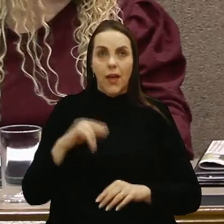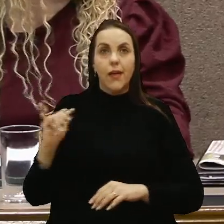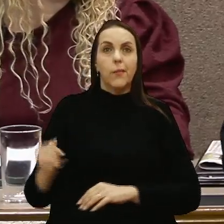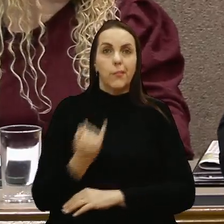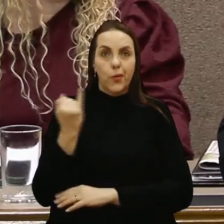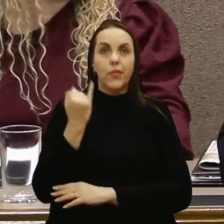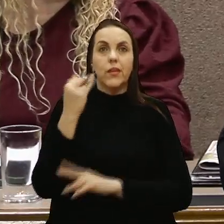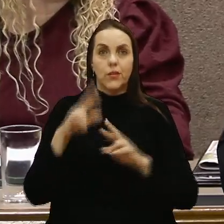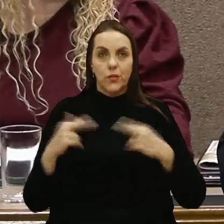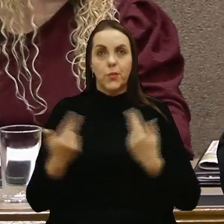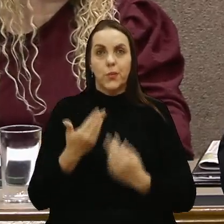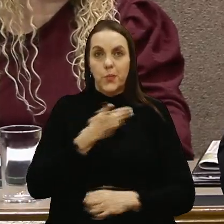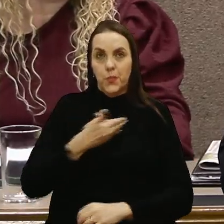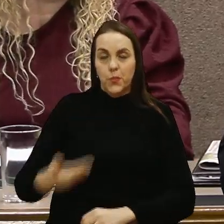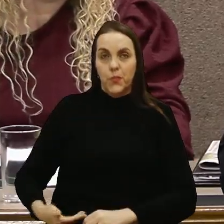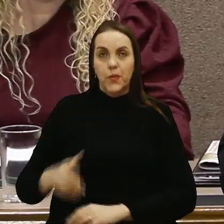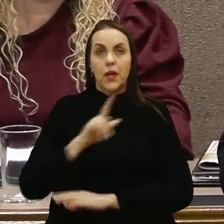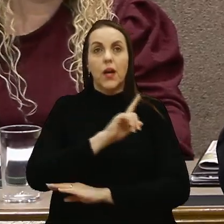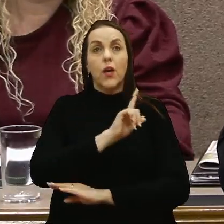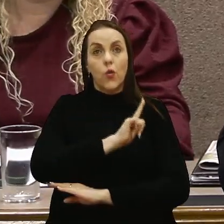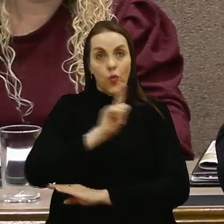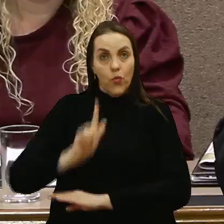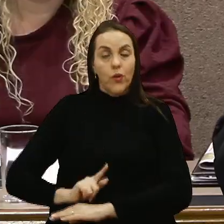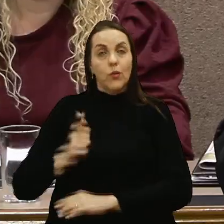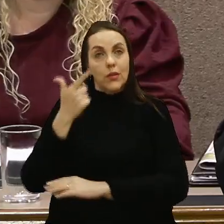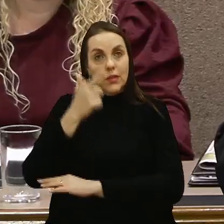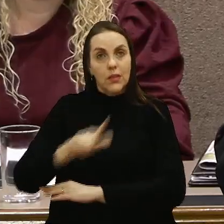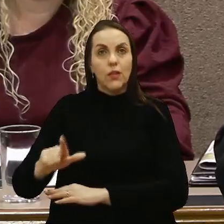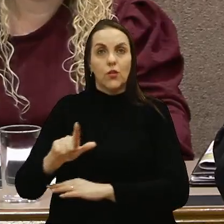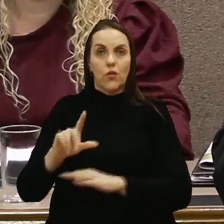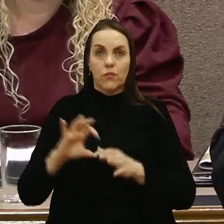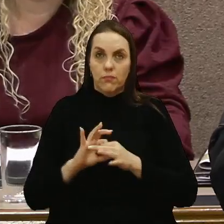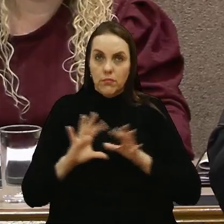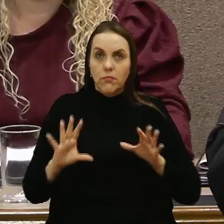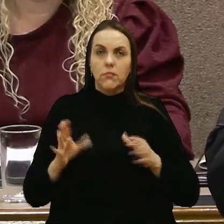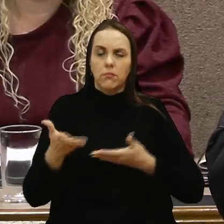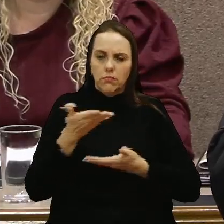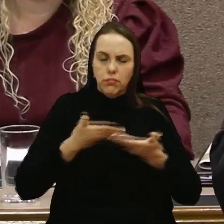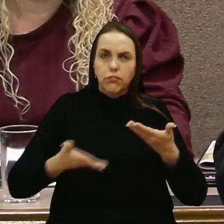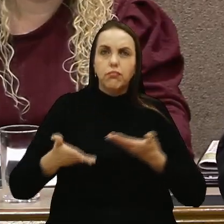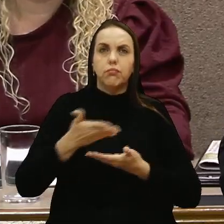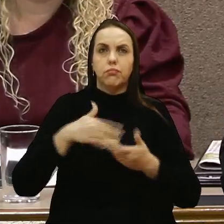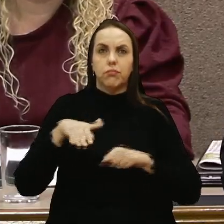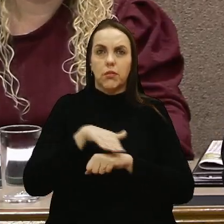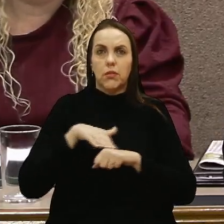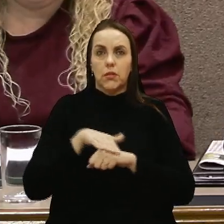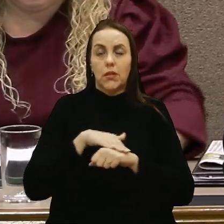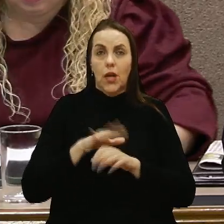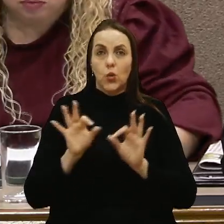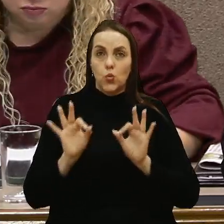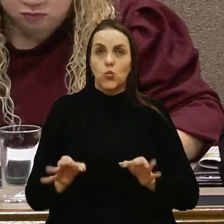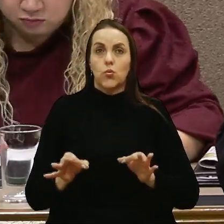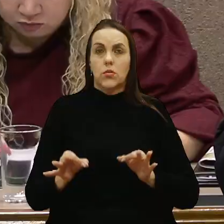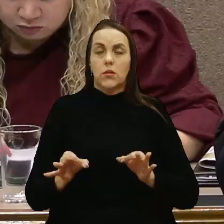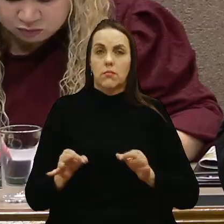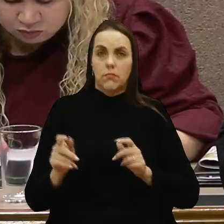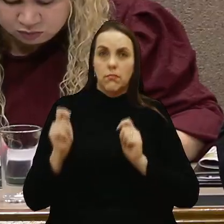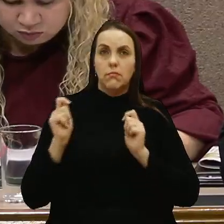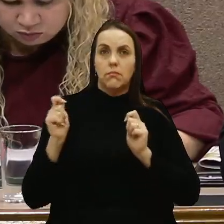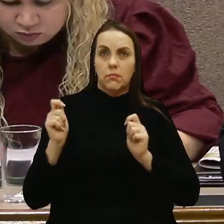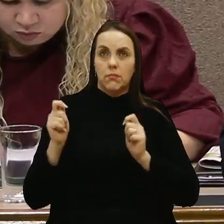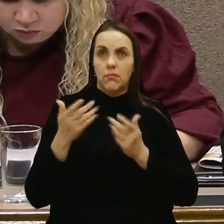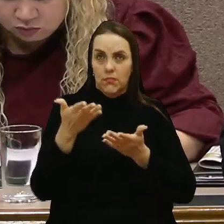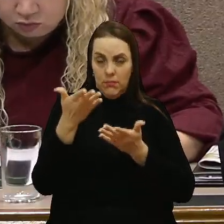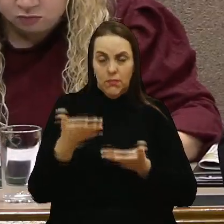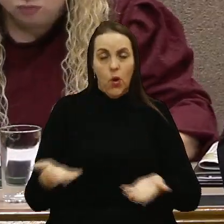reunião pública e o governo novamente aqui está à disposição a conversar, a dialogar. É justo a manifestação que esta casa recebe